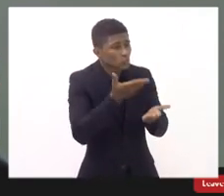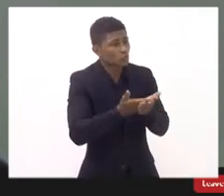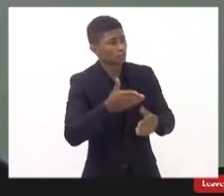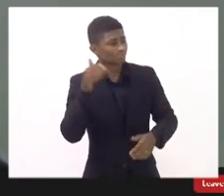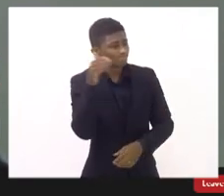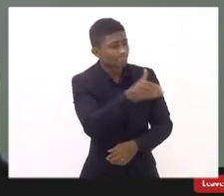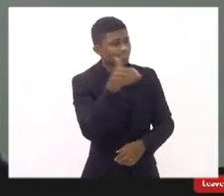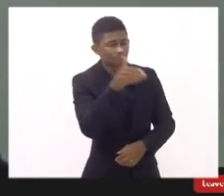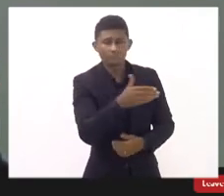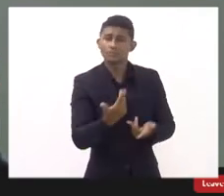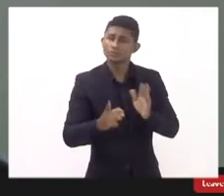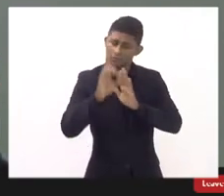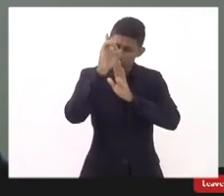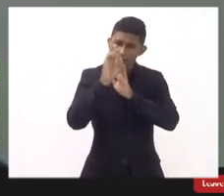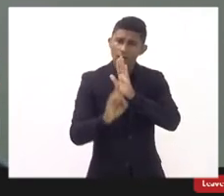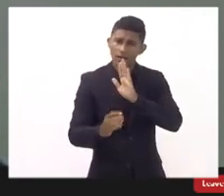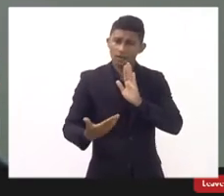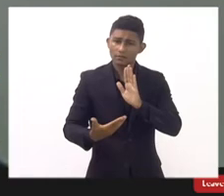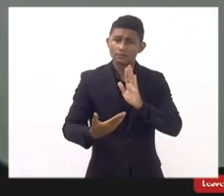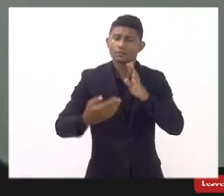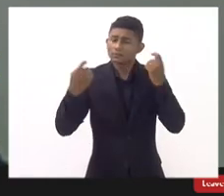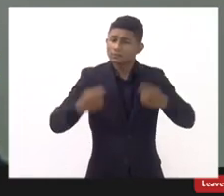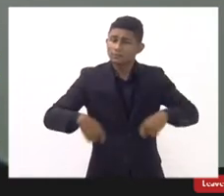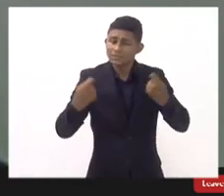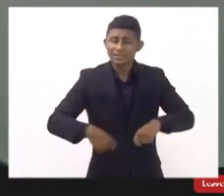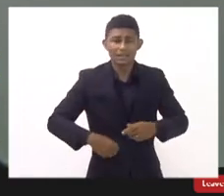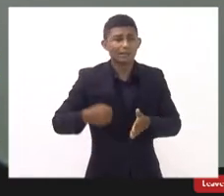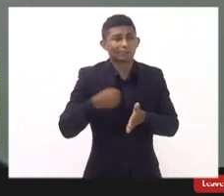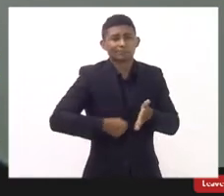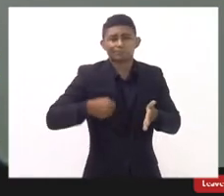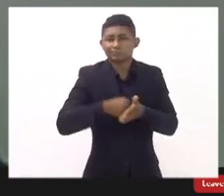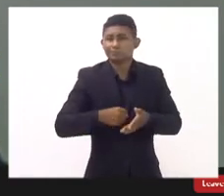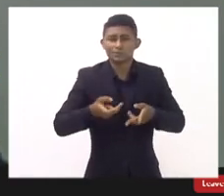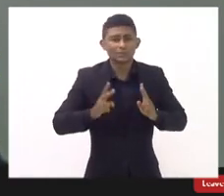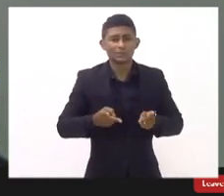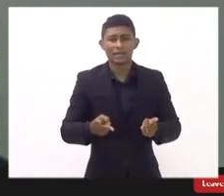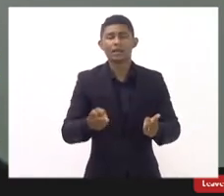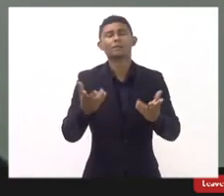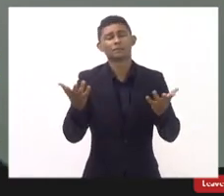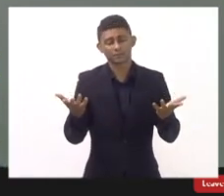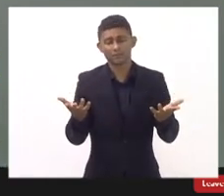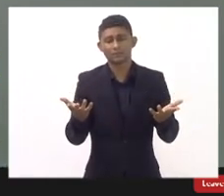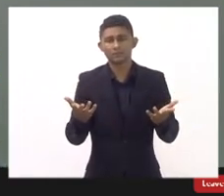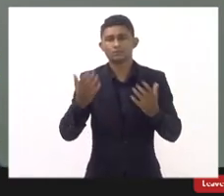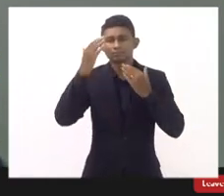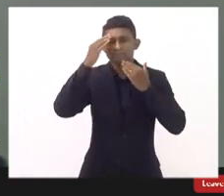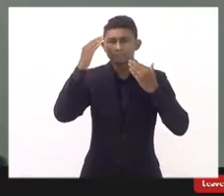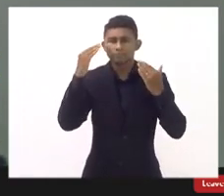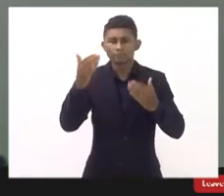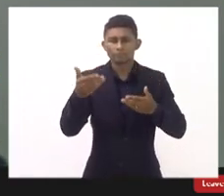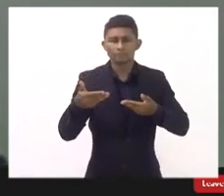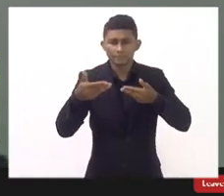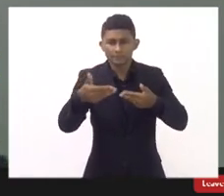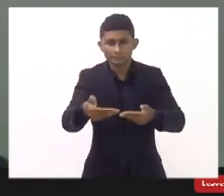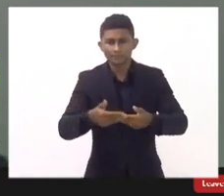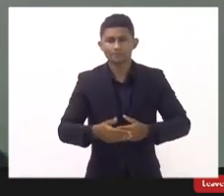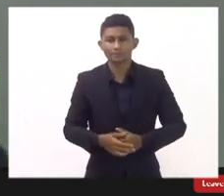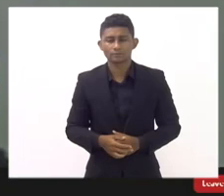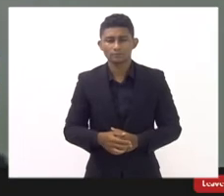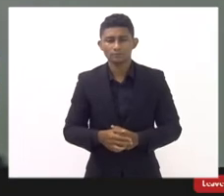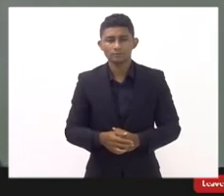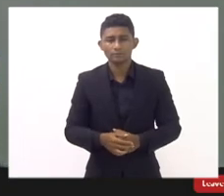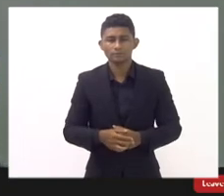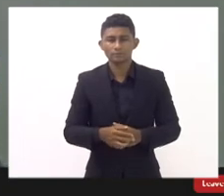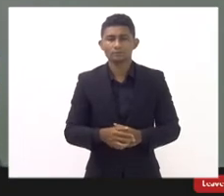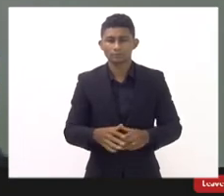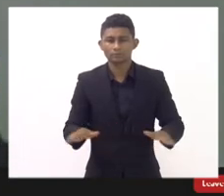que é direito tem que estar sendo o tempo todo brigado para conseguir. Tá? Então, obrigado mais uma vez pela oportunidade, e eu